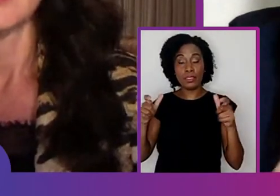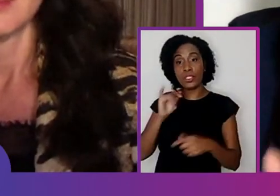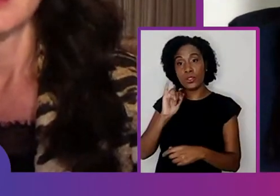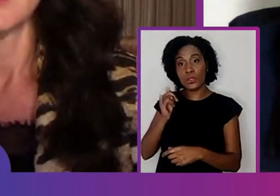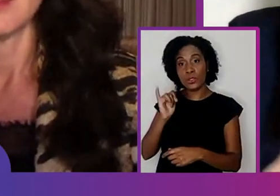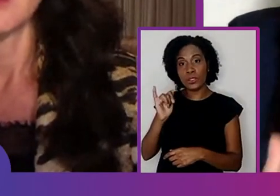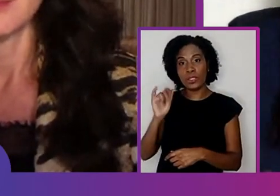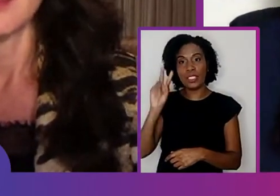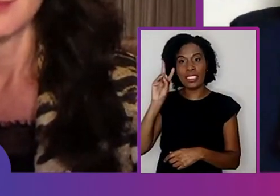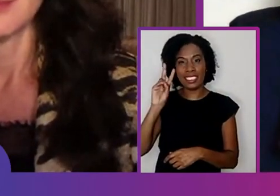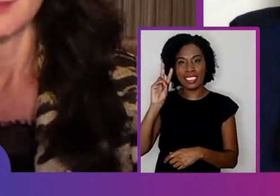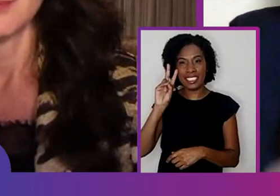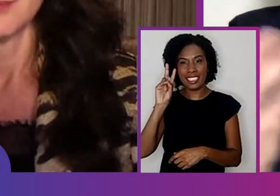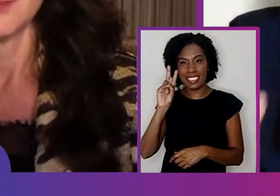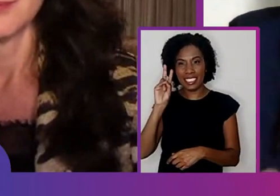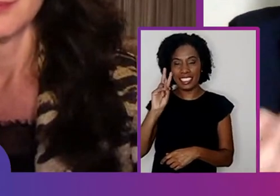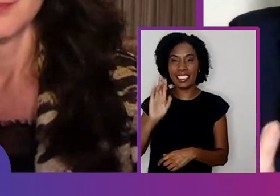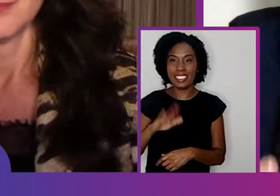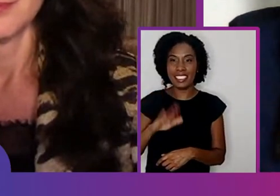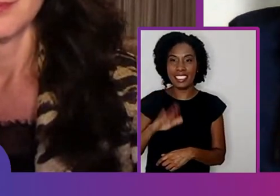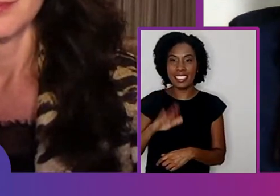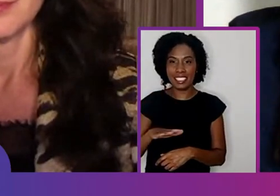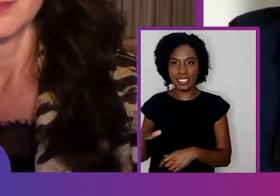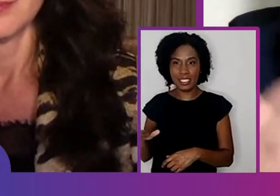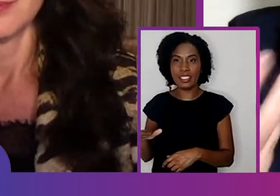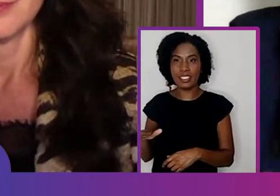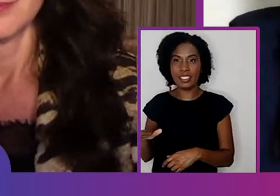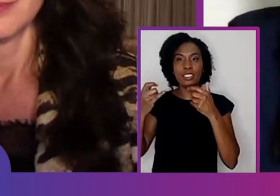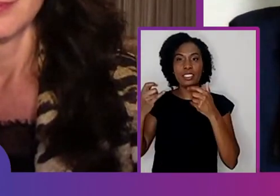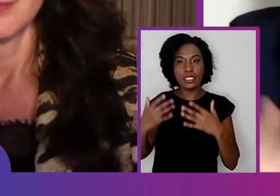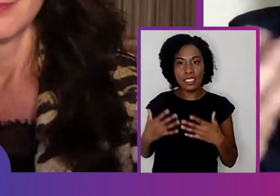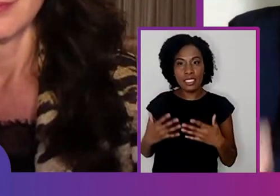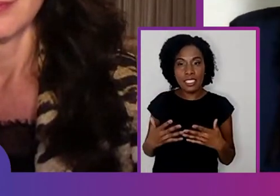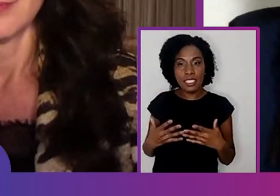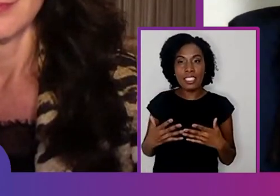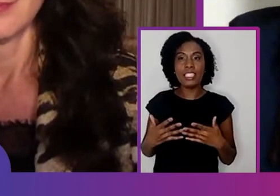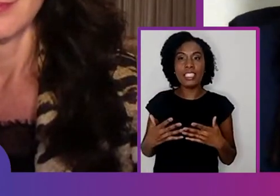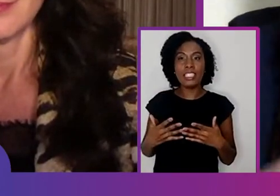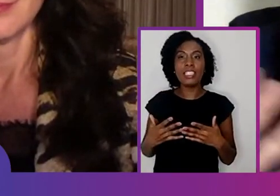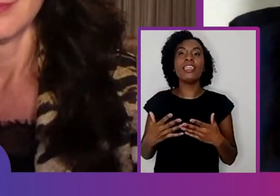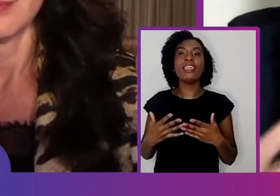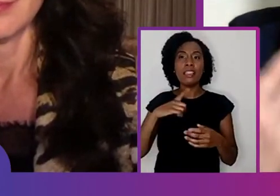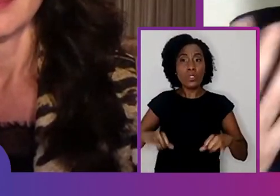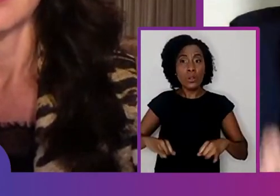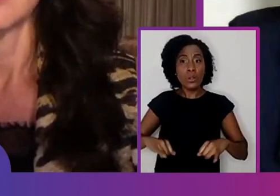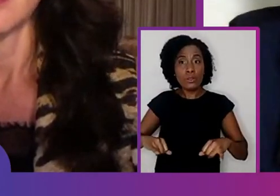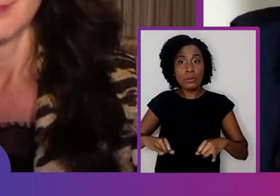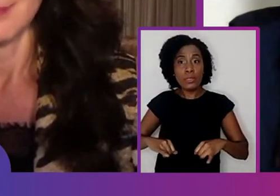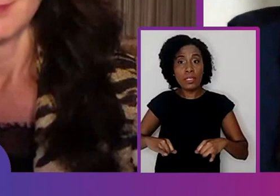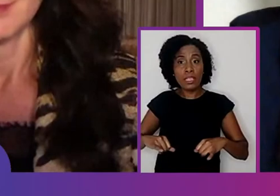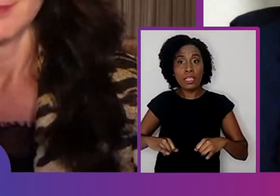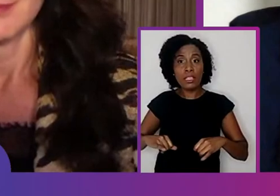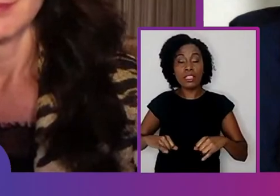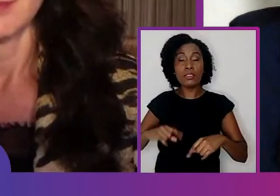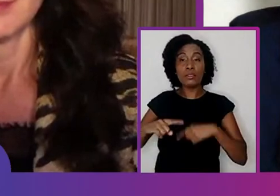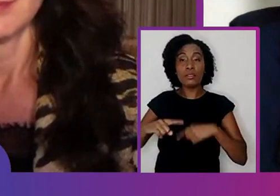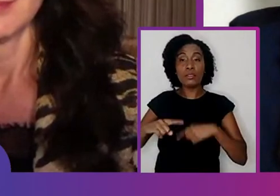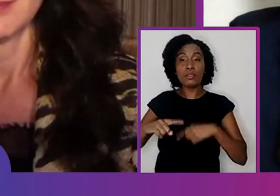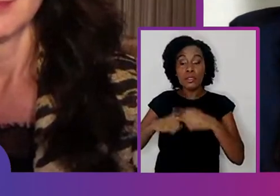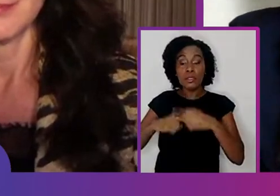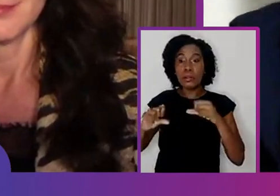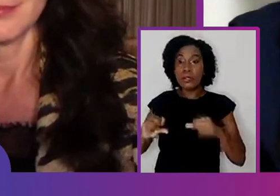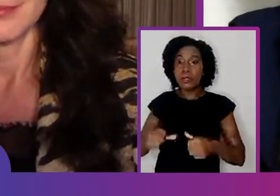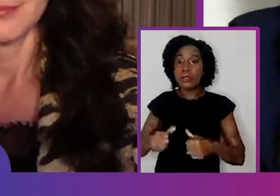natural que o personagem sofra para que depois ele possa viver o sucesso e o conforto. Essa dinâmica é típica da vida